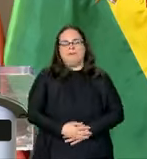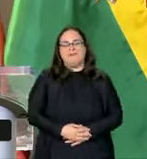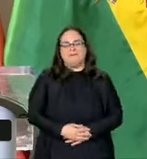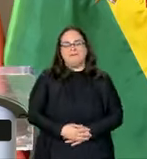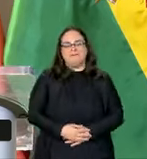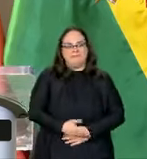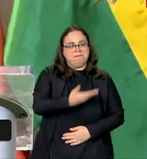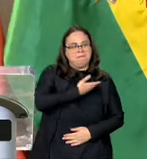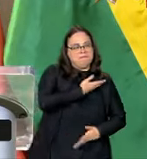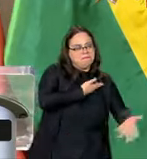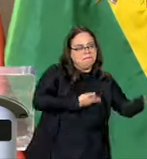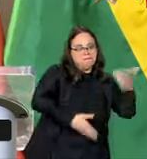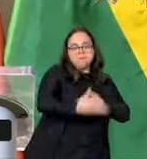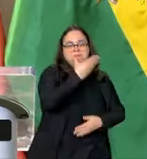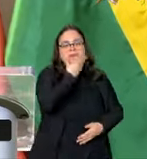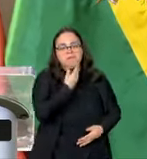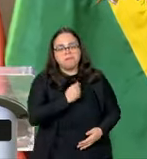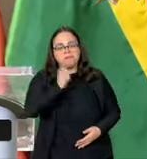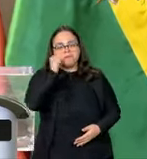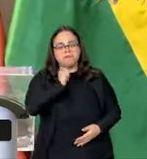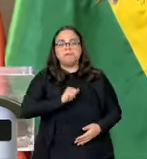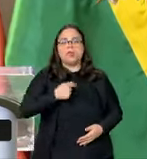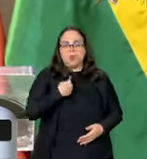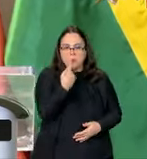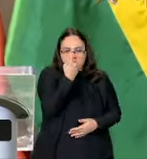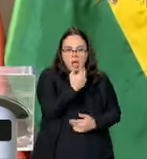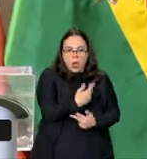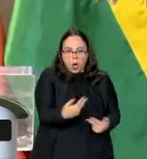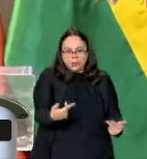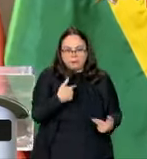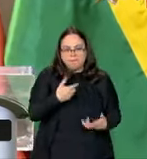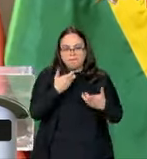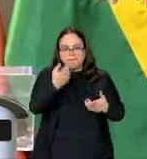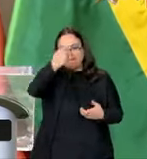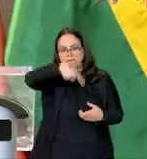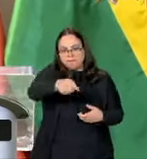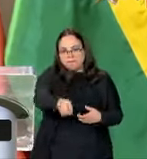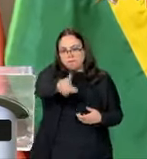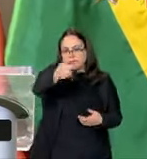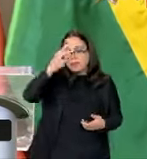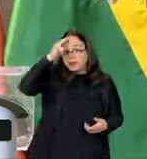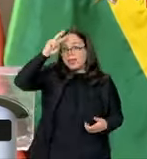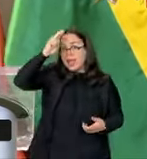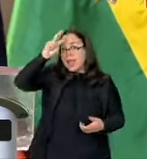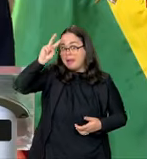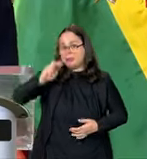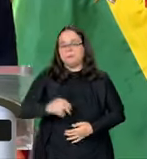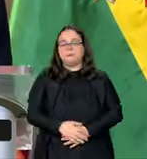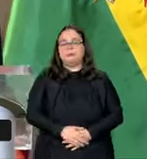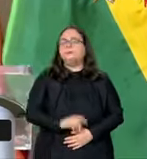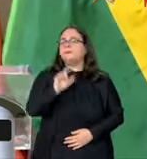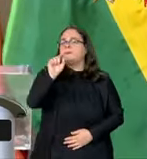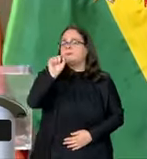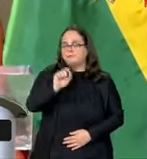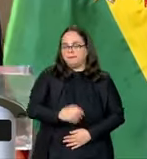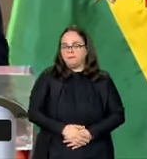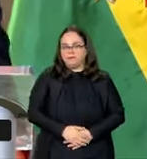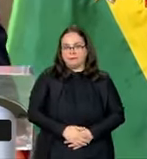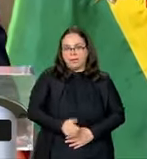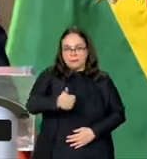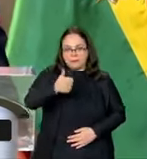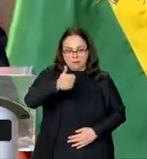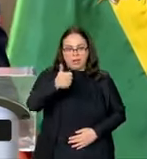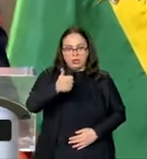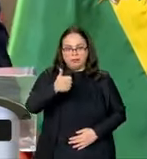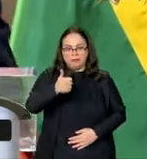e companheiras, uma coisa que quero lembrar aqui é que a primeira ponte